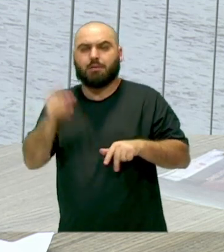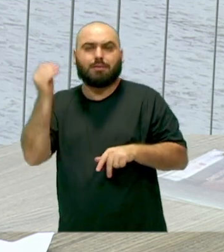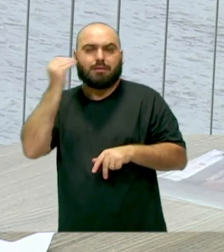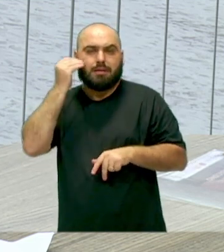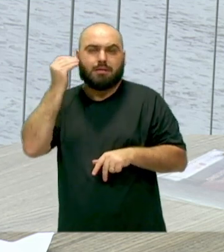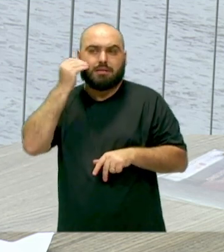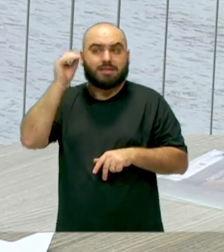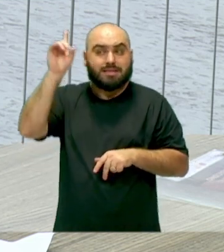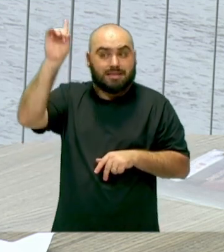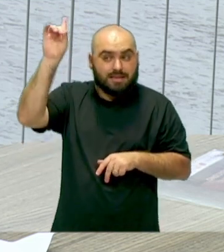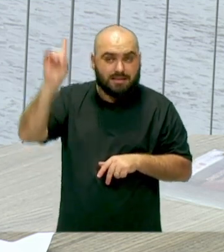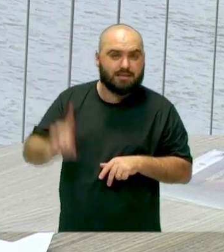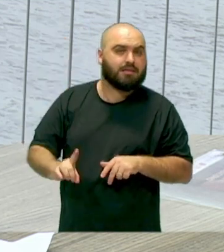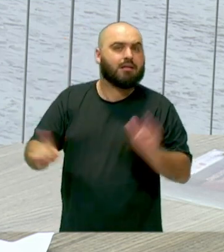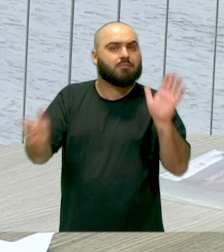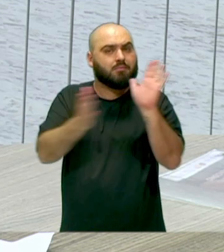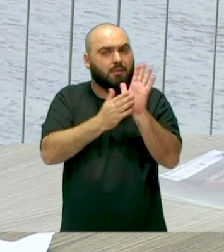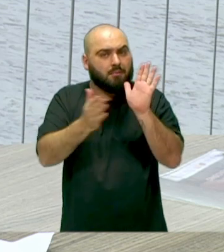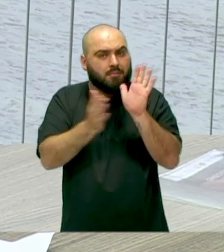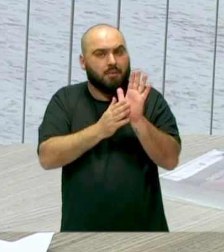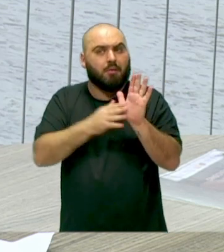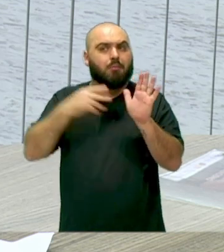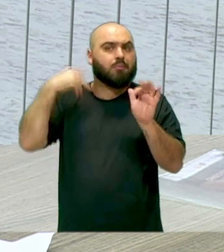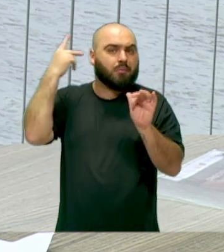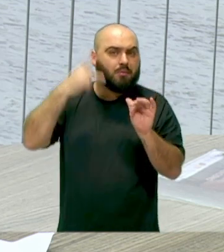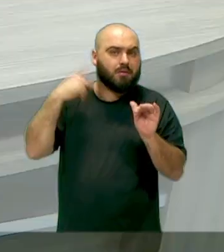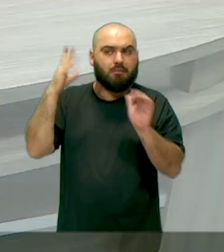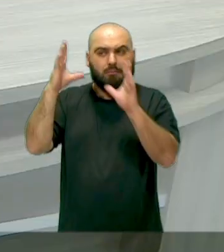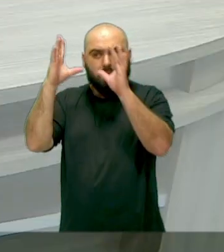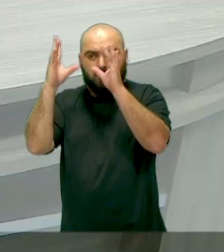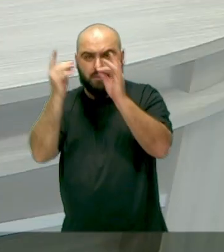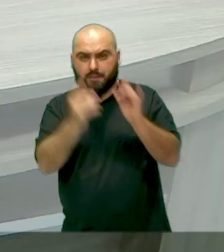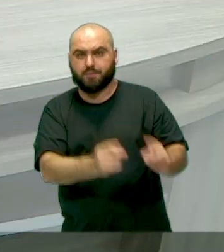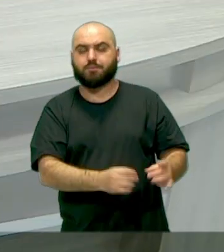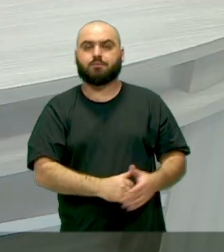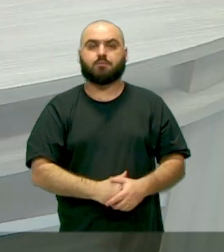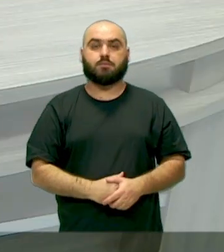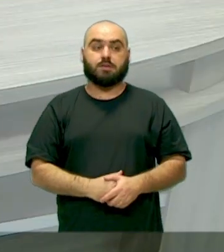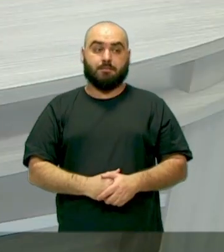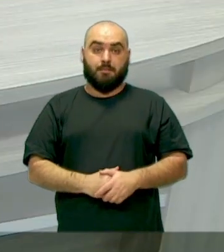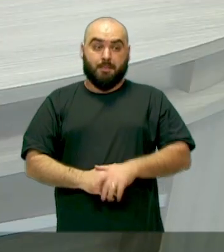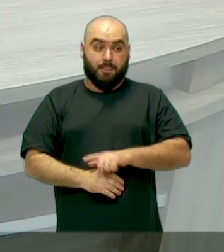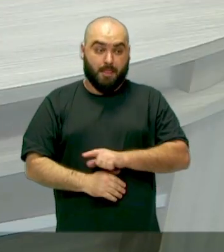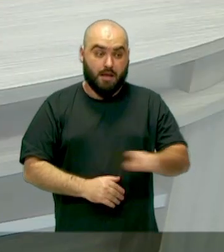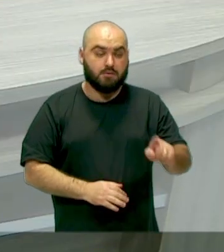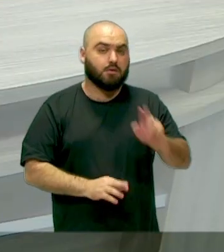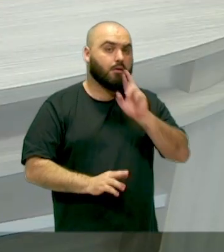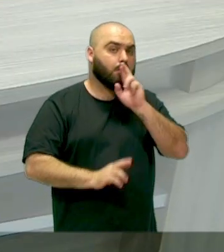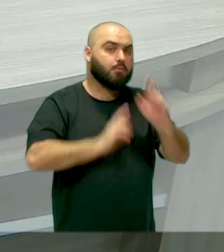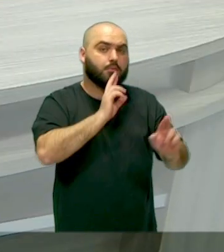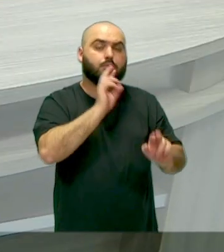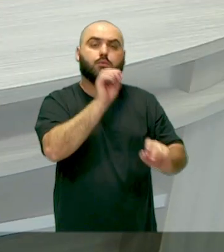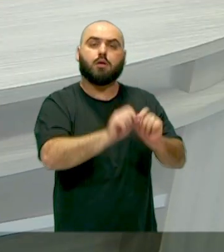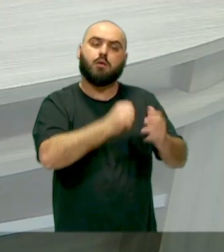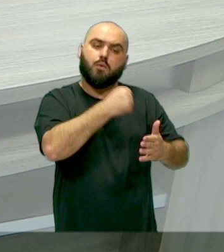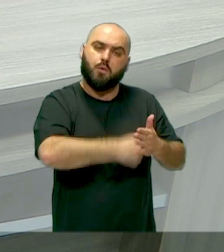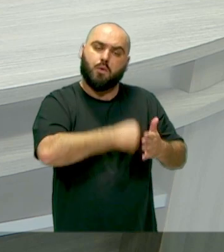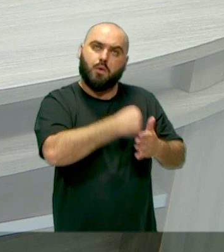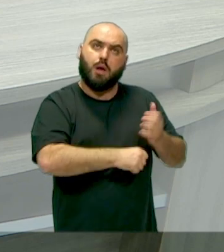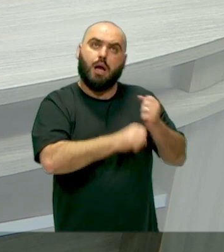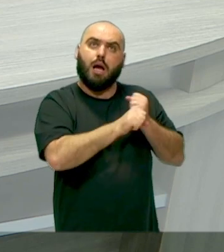esses direitos, propondo essas políticas. Isso, resultado de luta de muitos